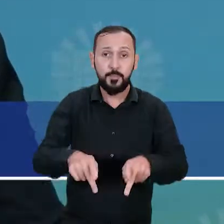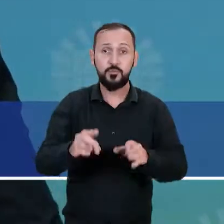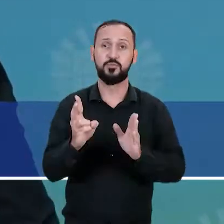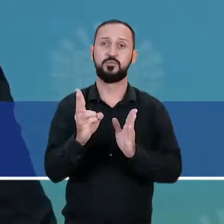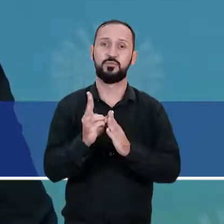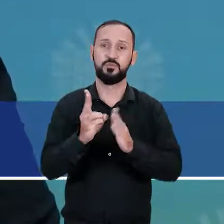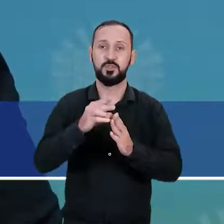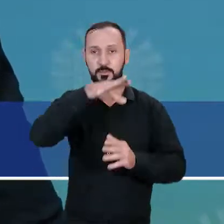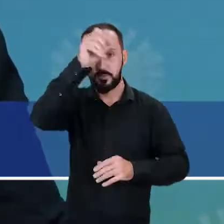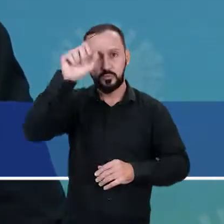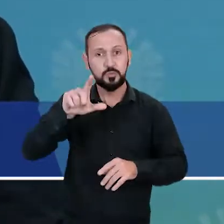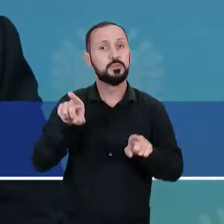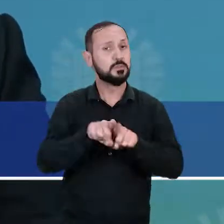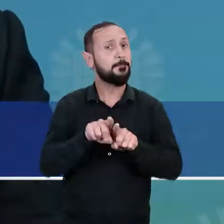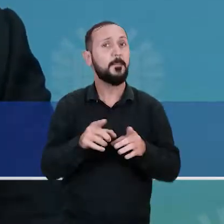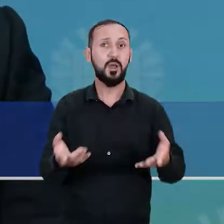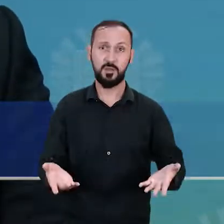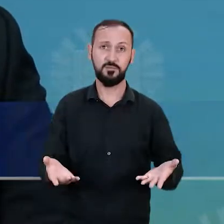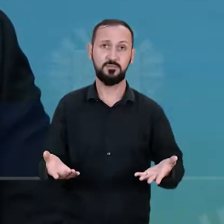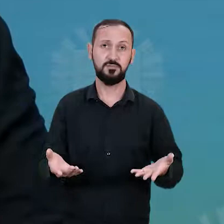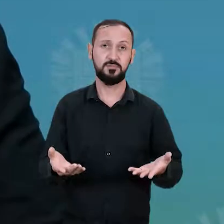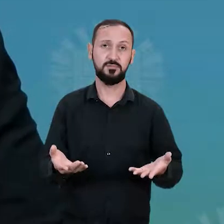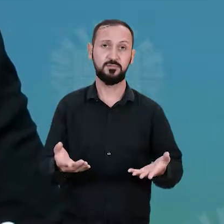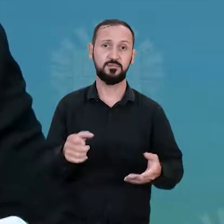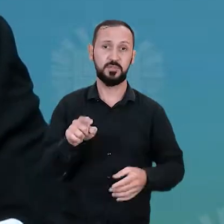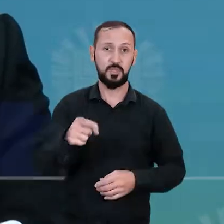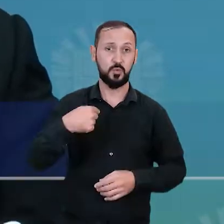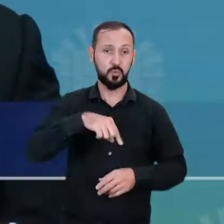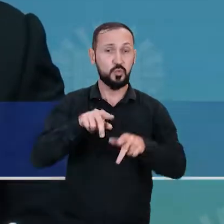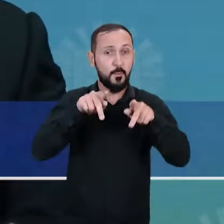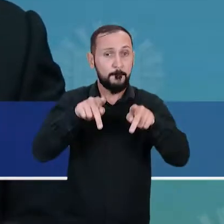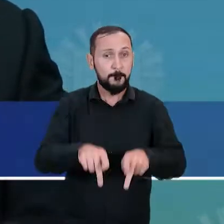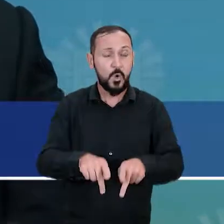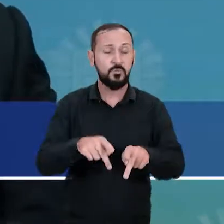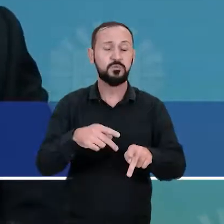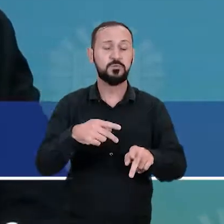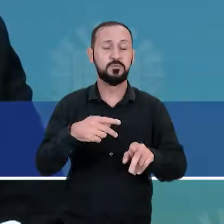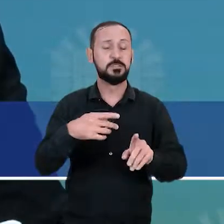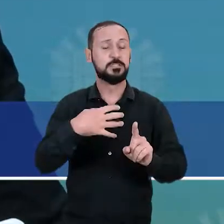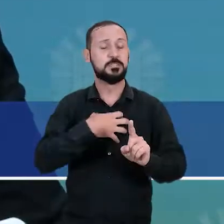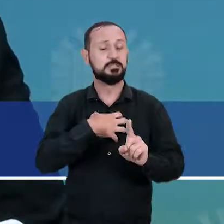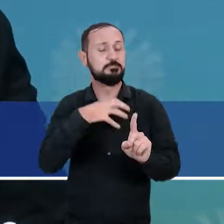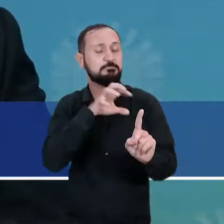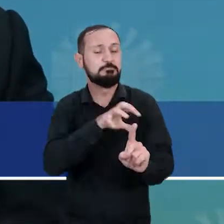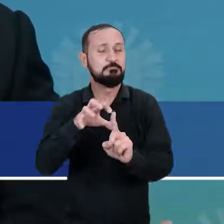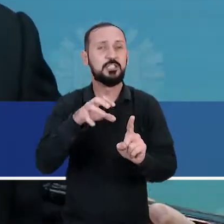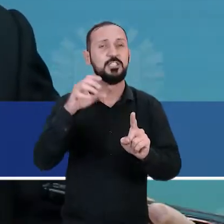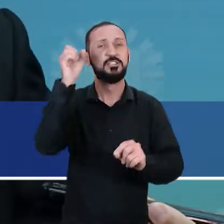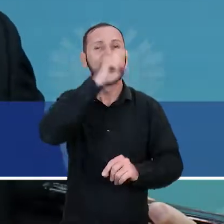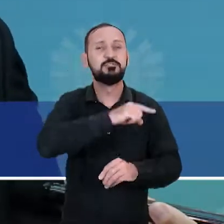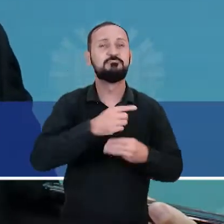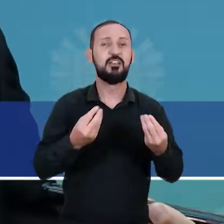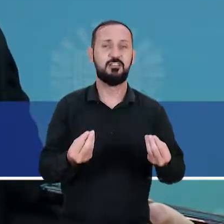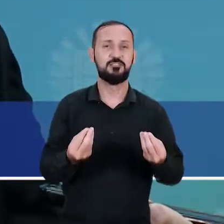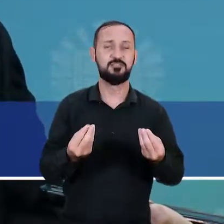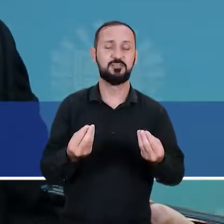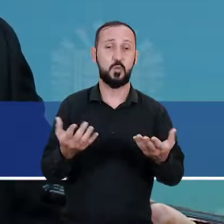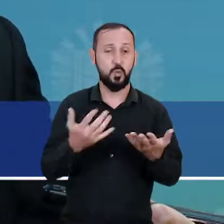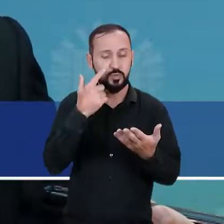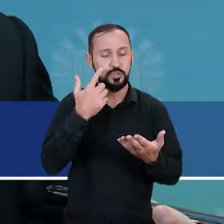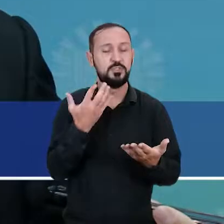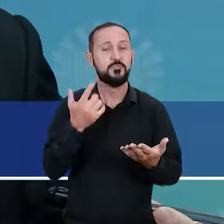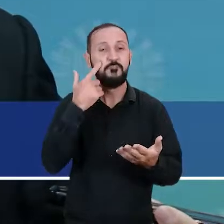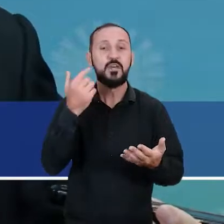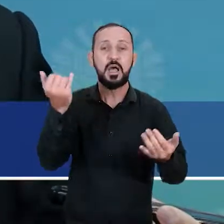Grosso do Sul também. Aqui a nossa população indígena enfrenta muita dificuldade. Hoje vamos escutar